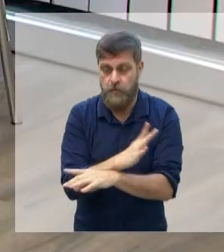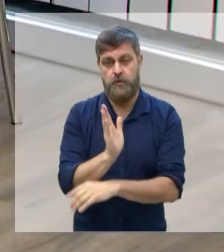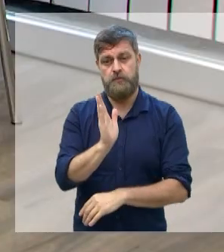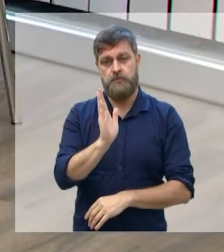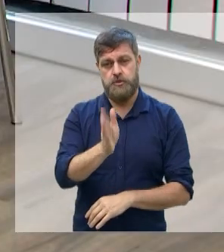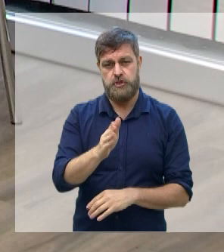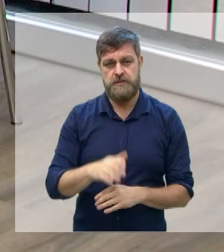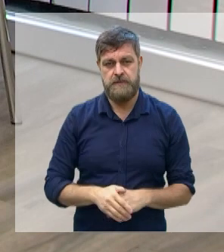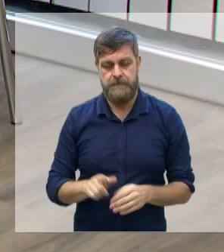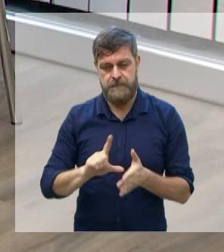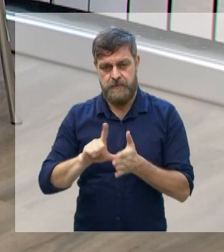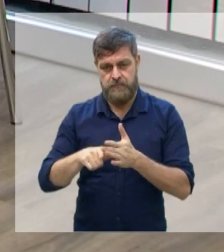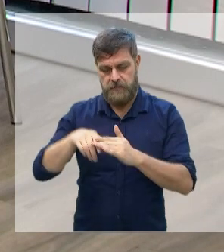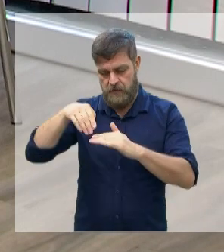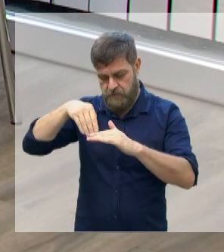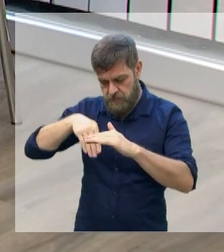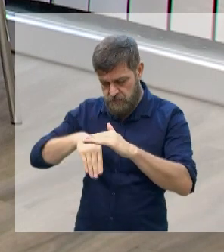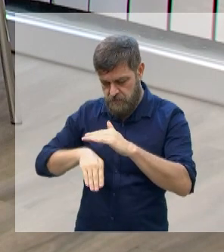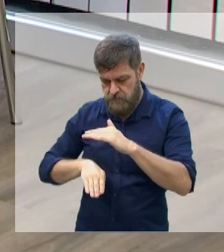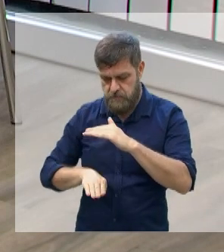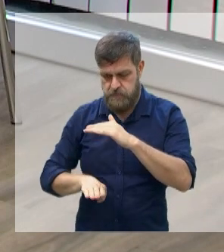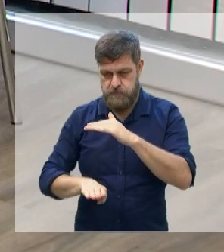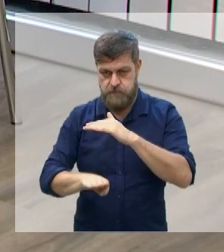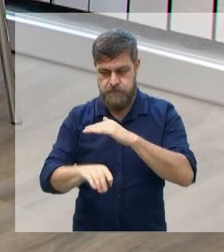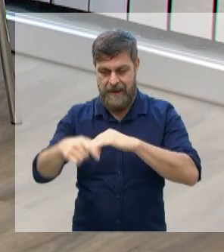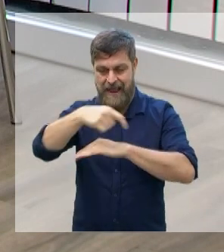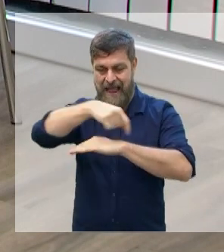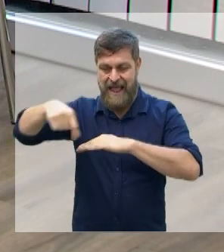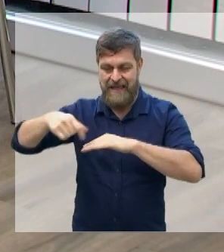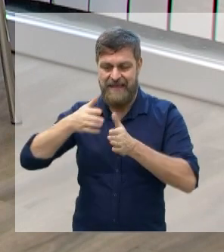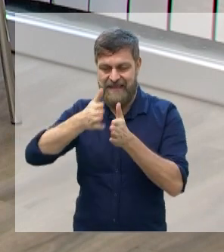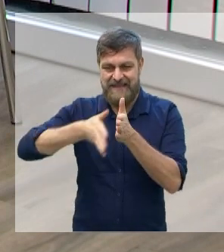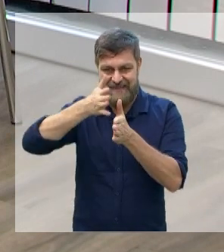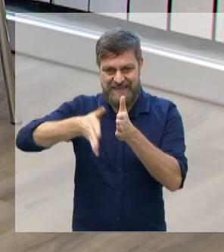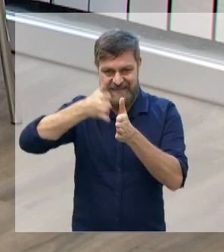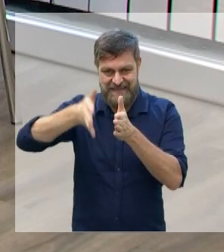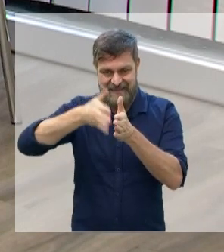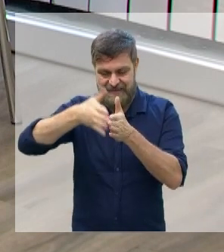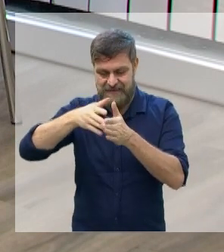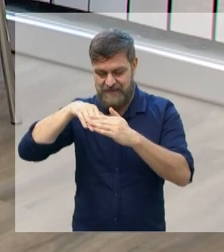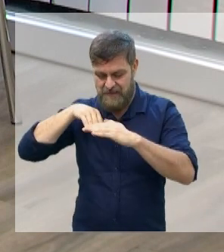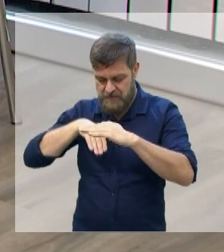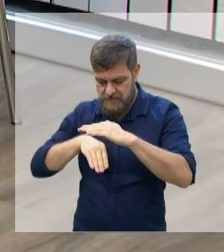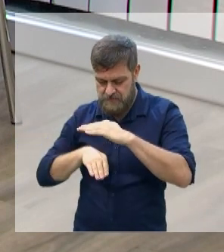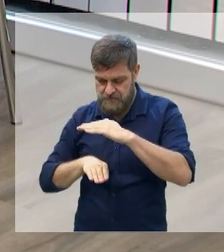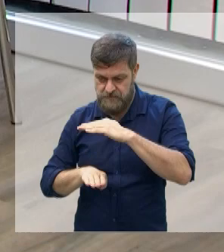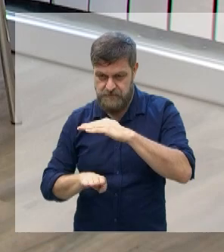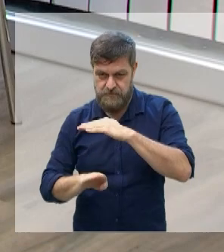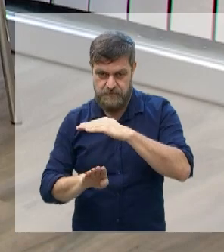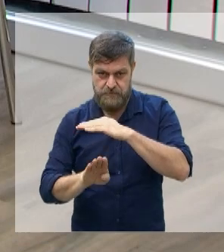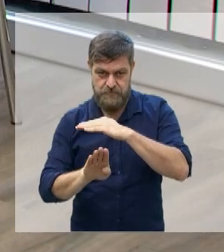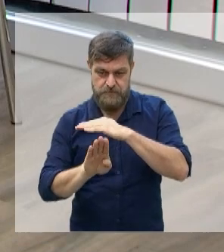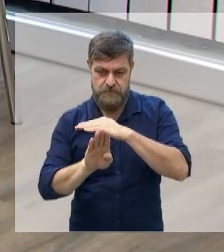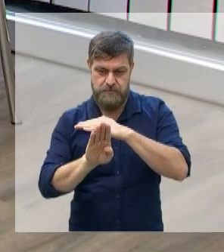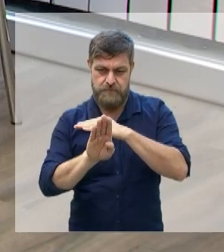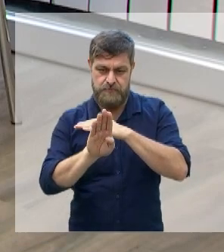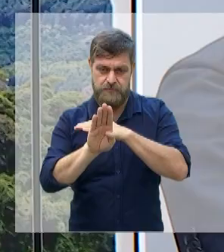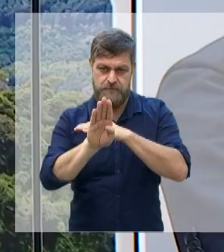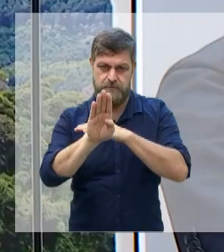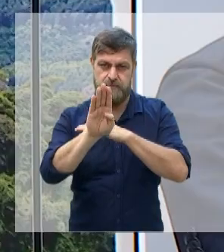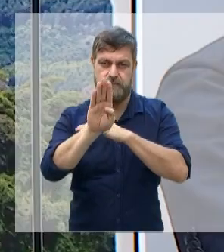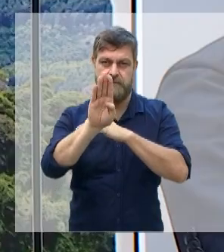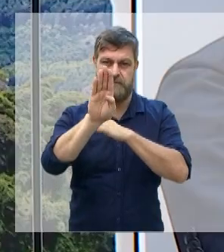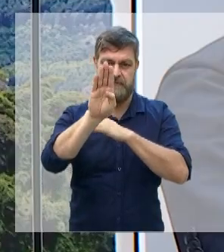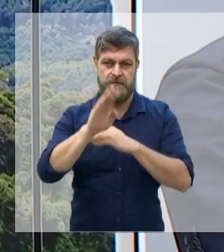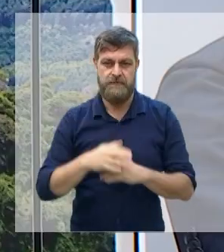gente continua passa por baixo da linha férrea aquele alargamento que fizemos aqui embaixo começamos a subida tal